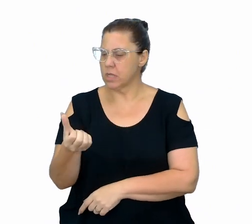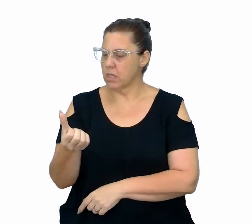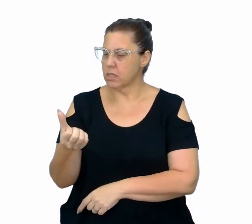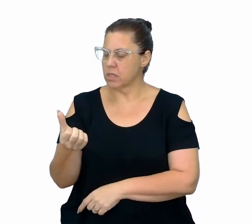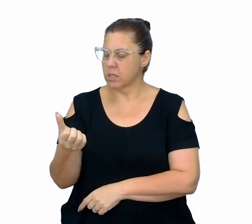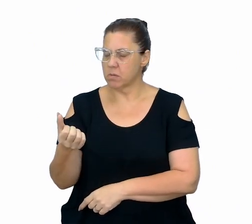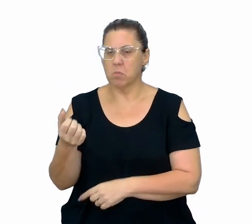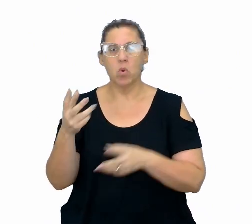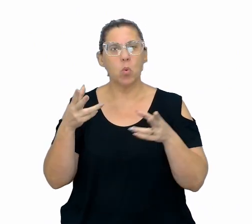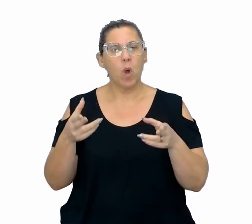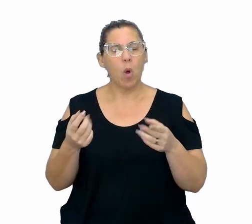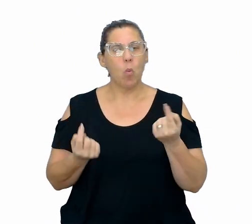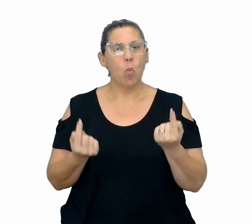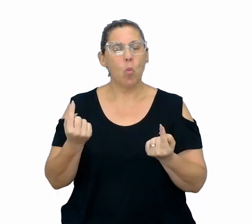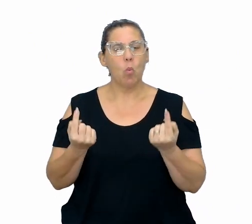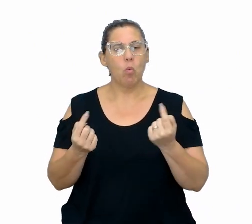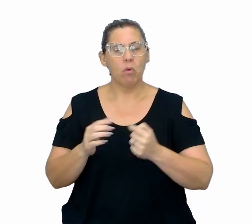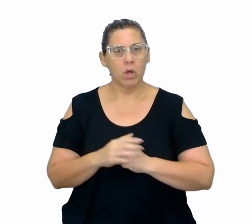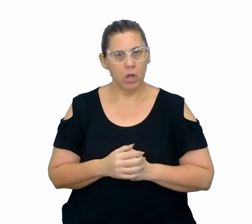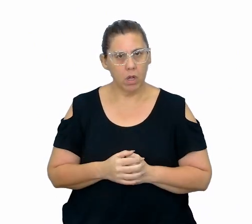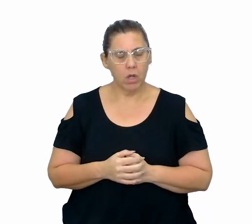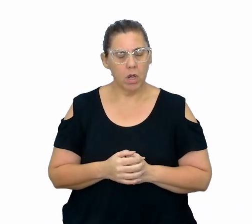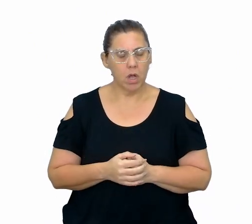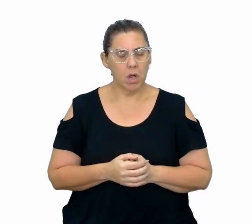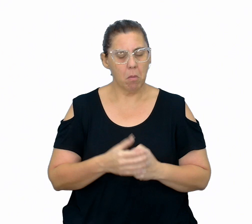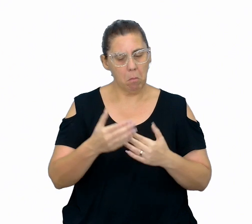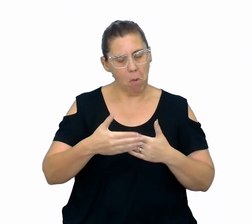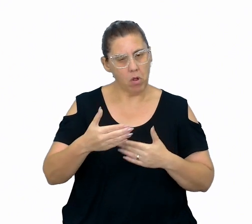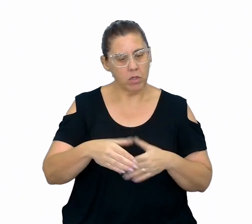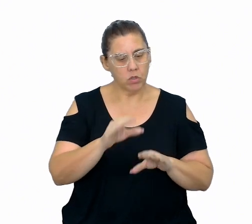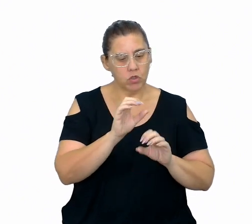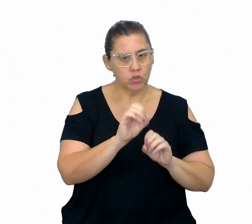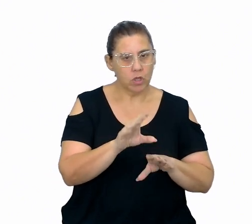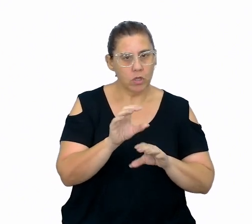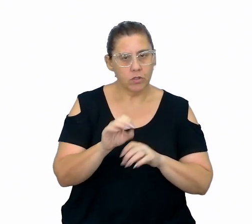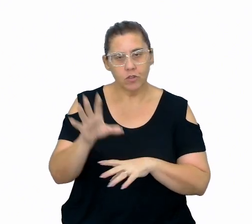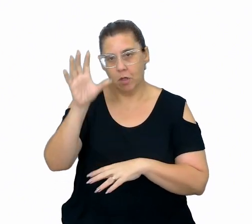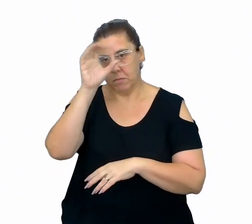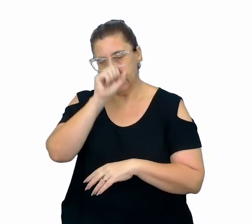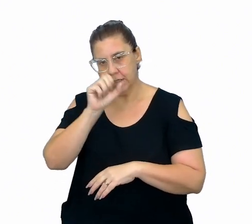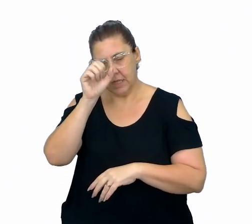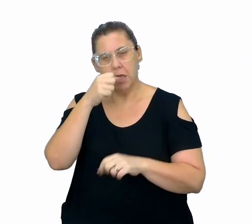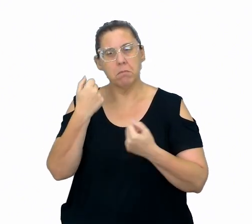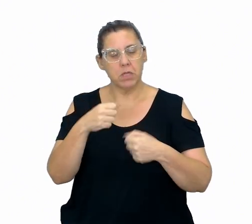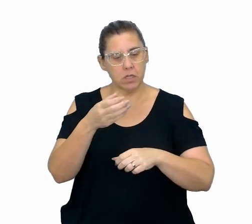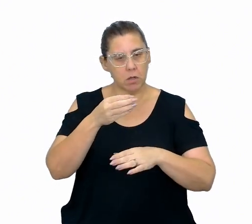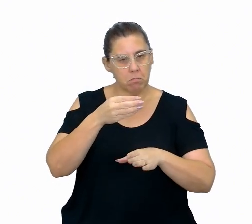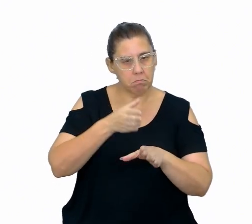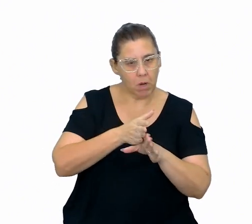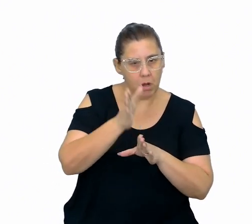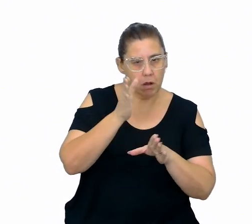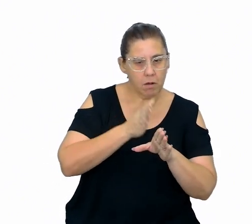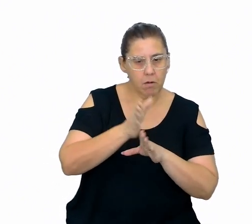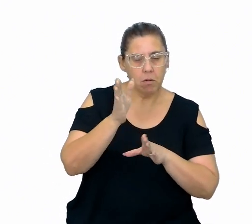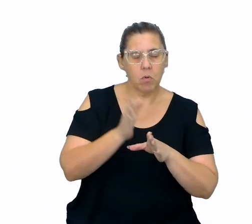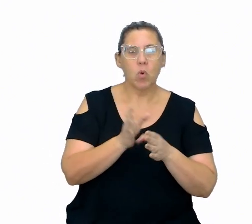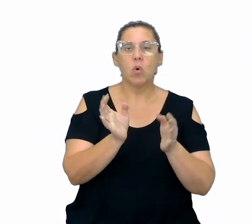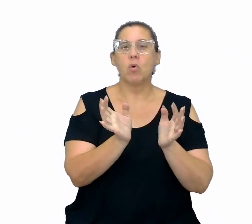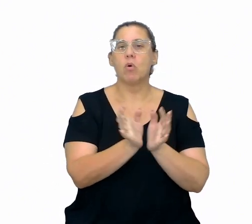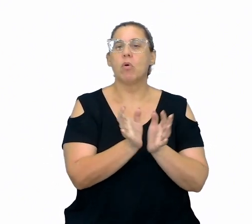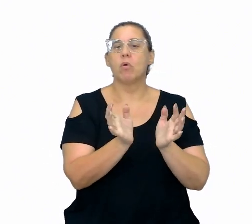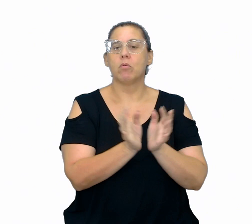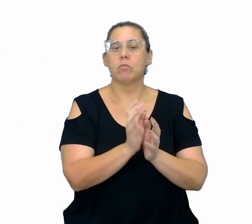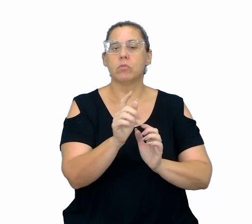comum? O processo de ensino e aprendizagem, professores, ele precisa ser orientado por eixos que tornem